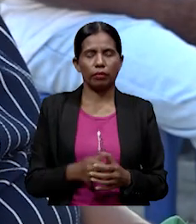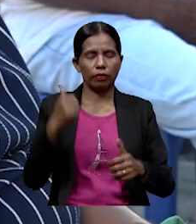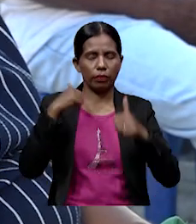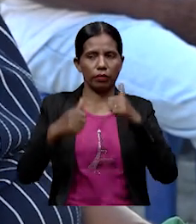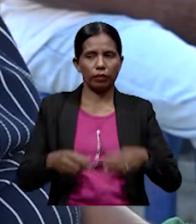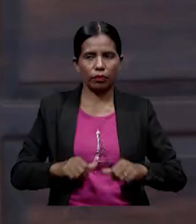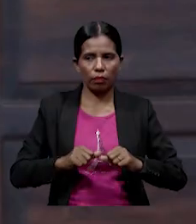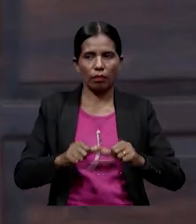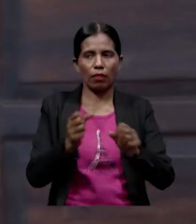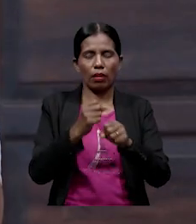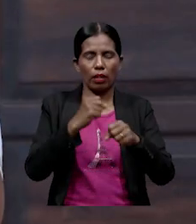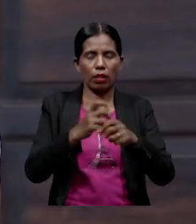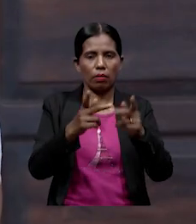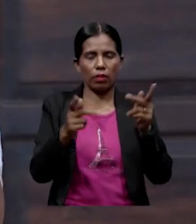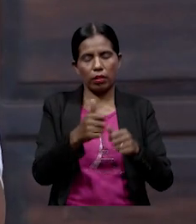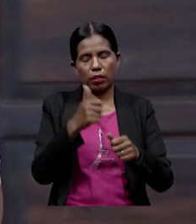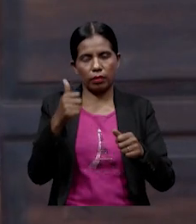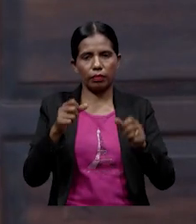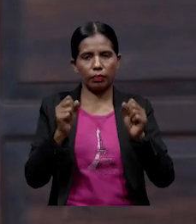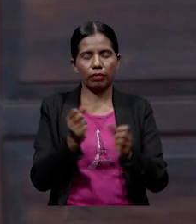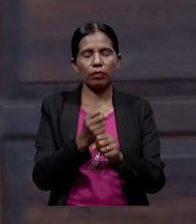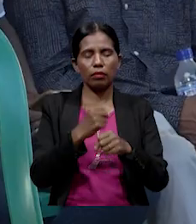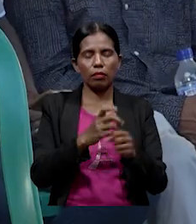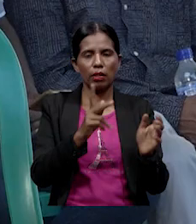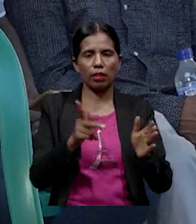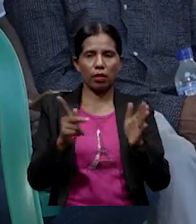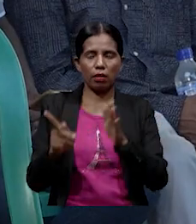Se continua halau ia postu sira seluk, atu bele halau preparação